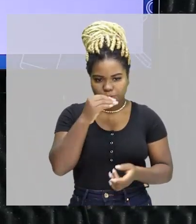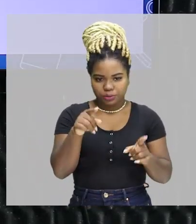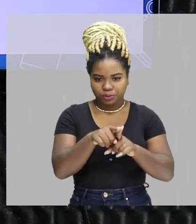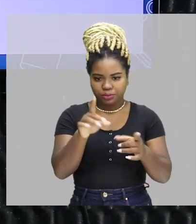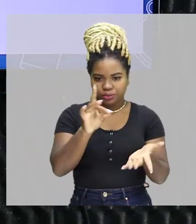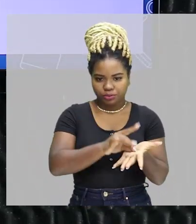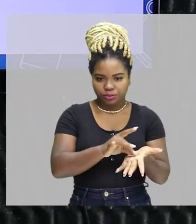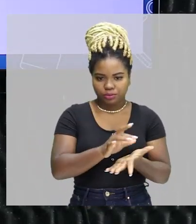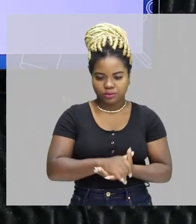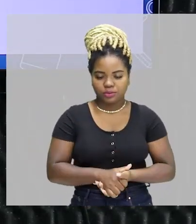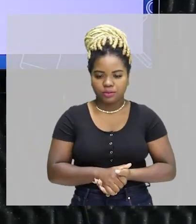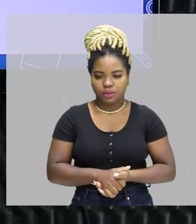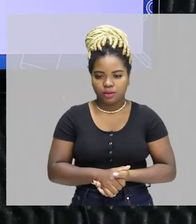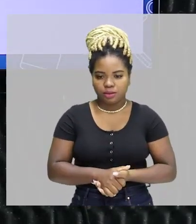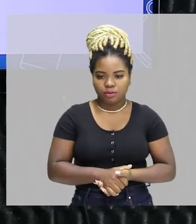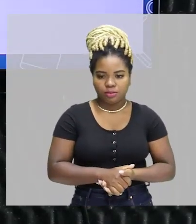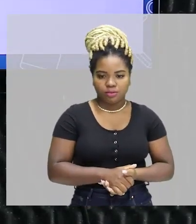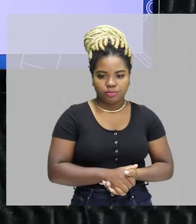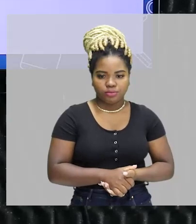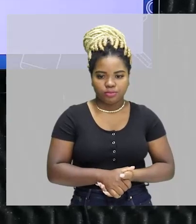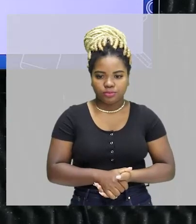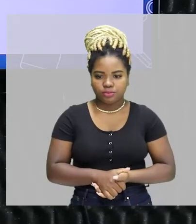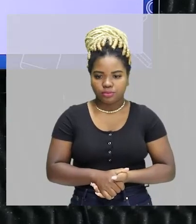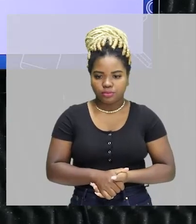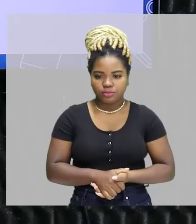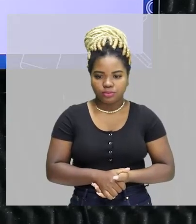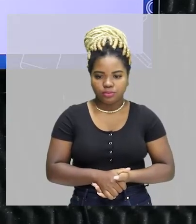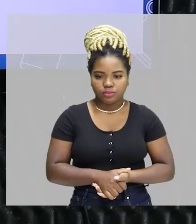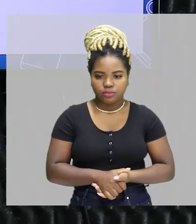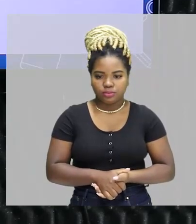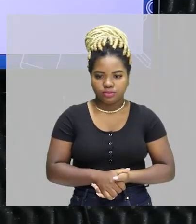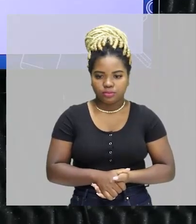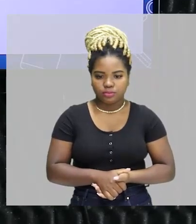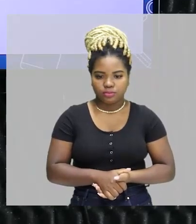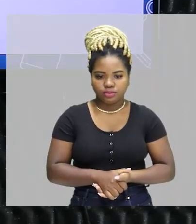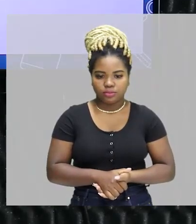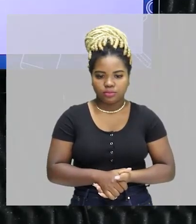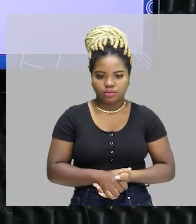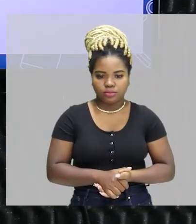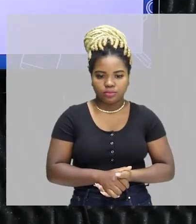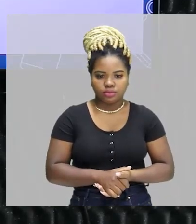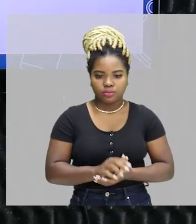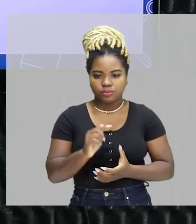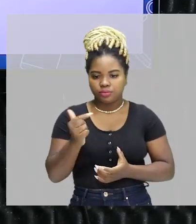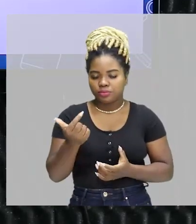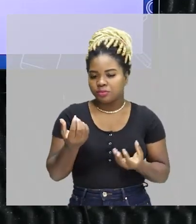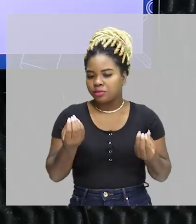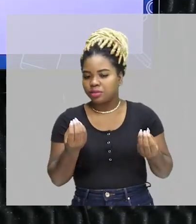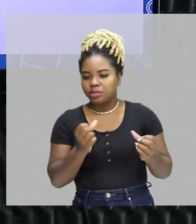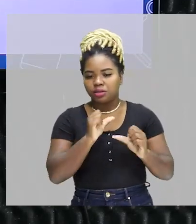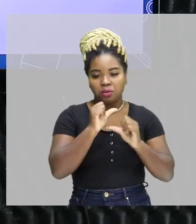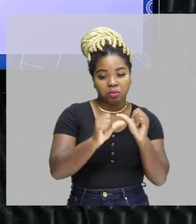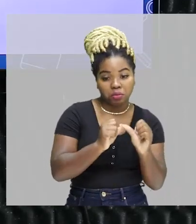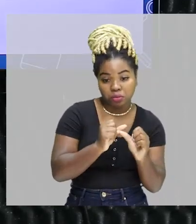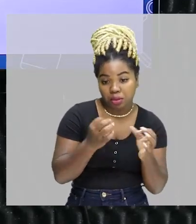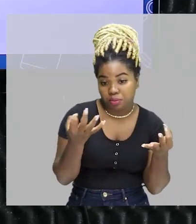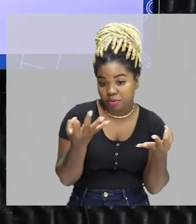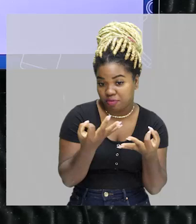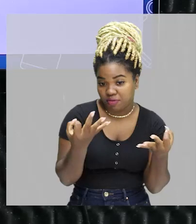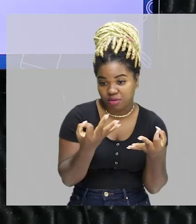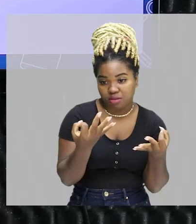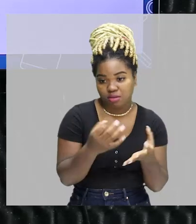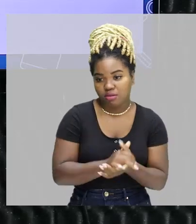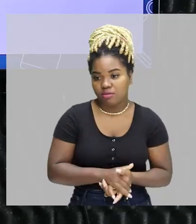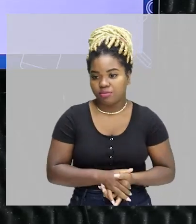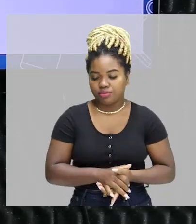realidade última, ou seja, aquela que se mantém, aquela que por se manter não muda, perfeita, imutável.